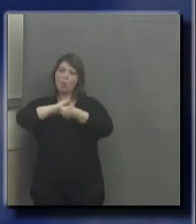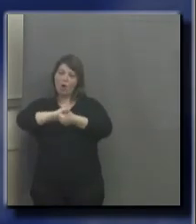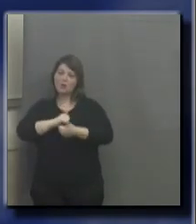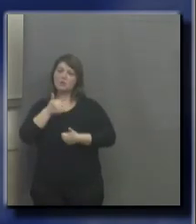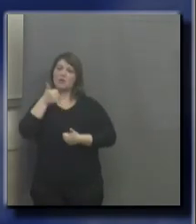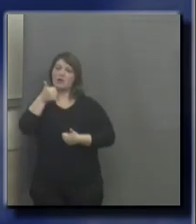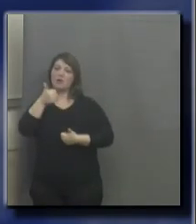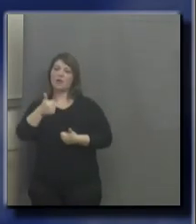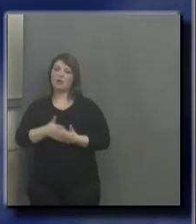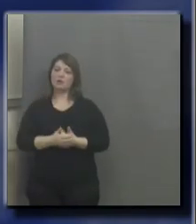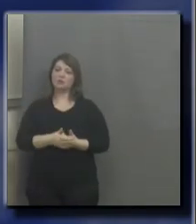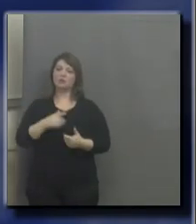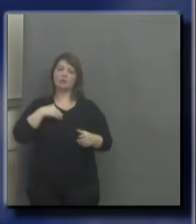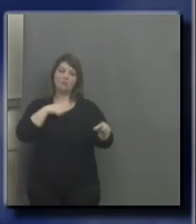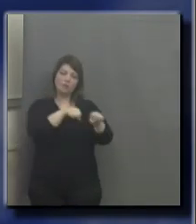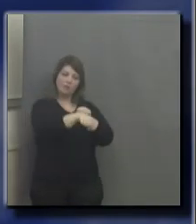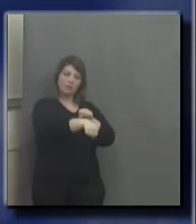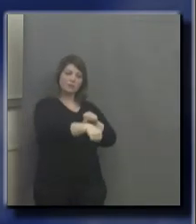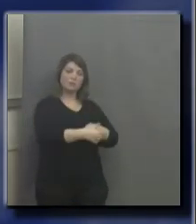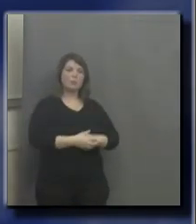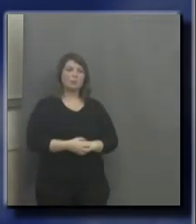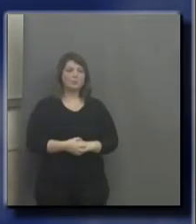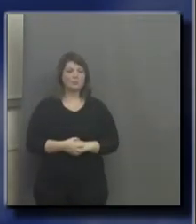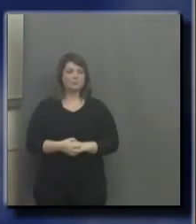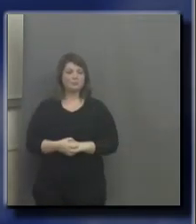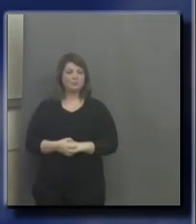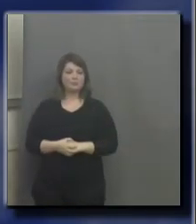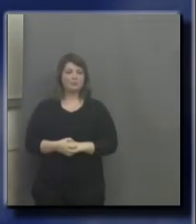no processo de formação.